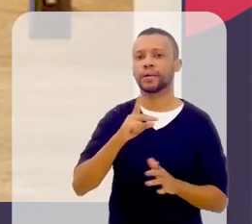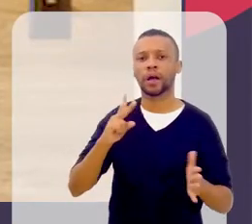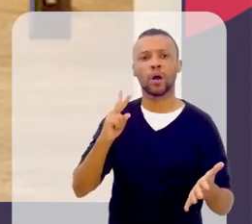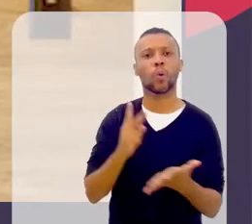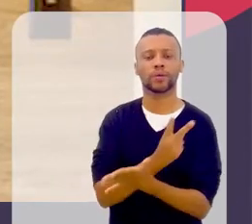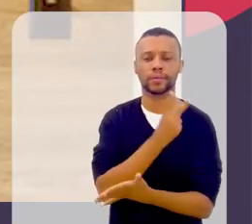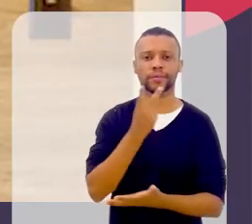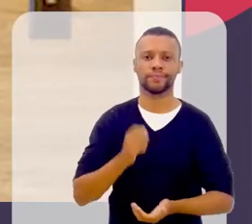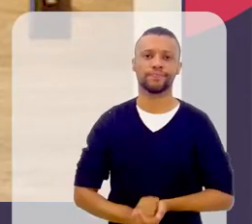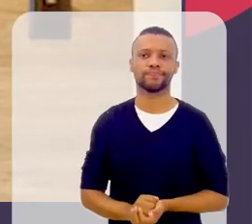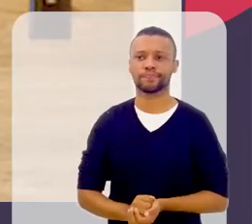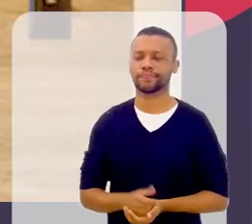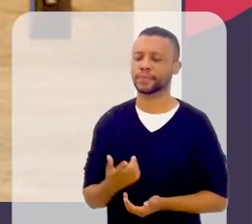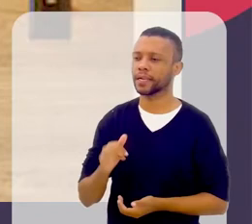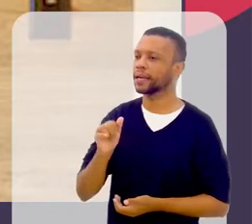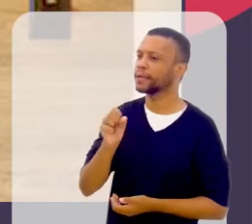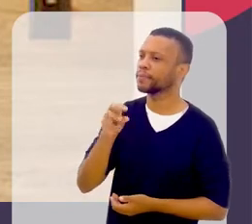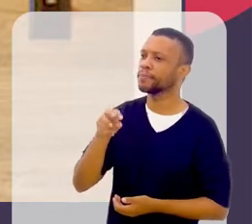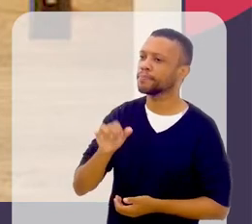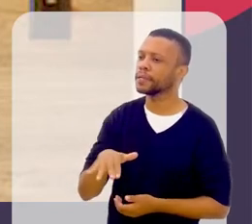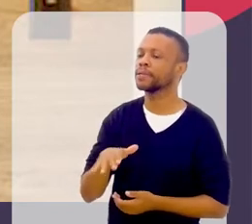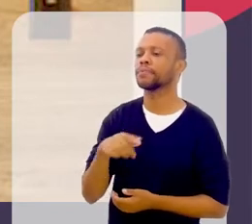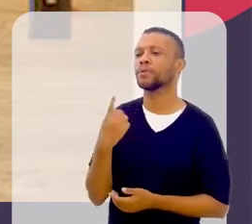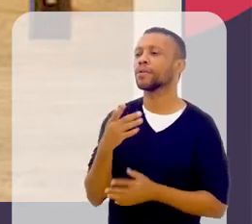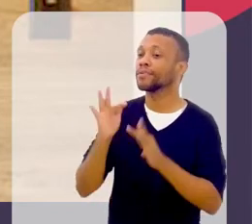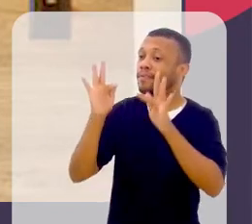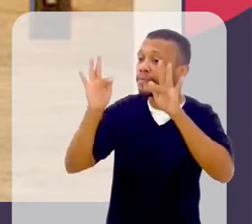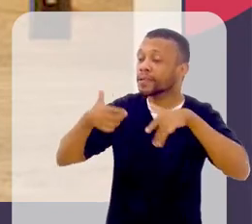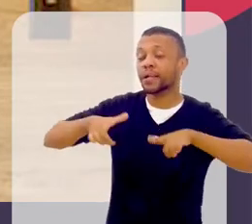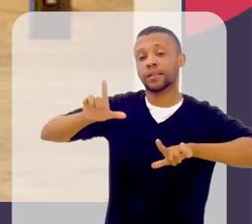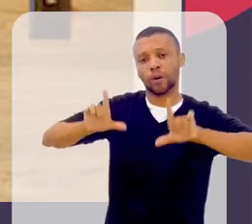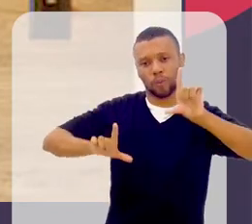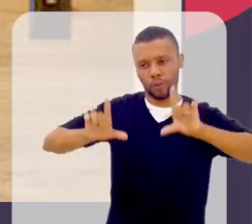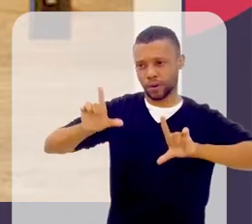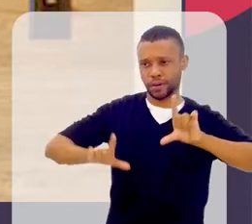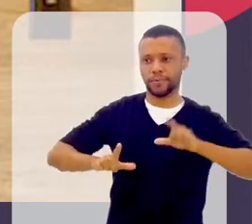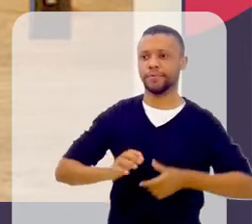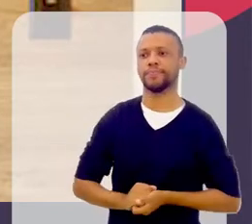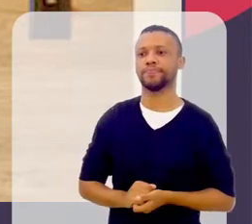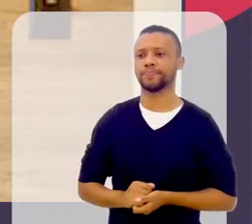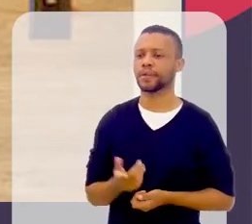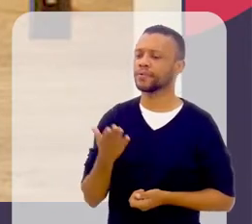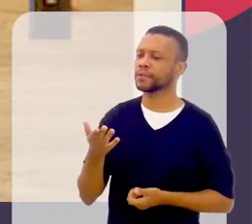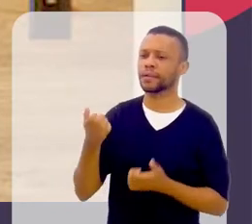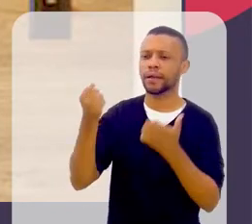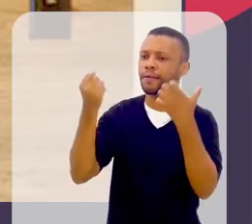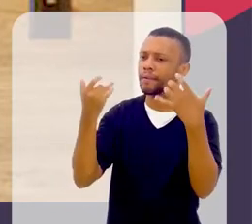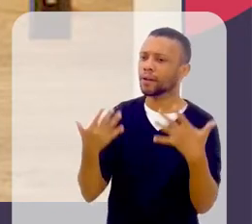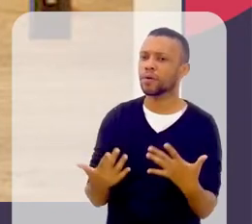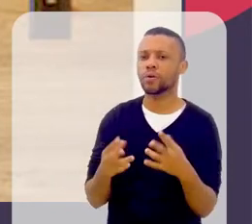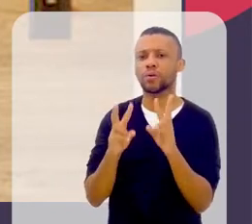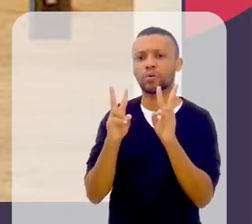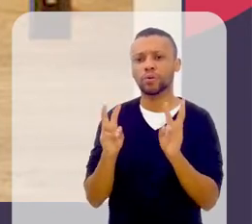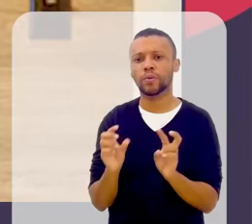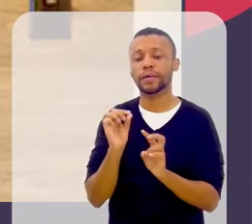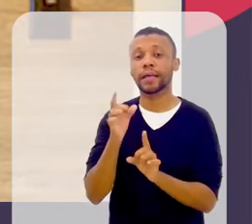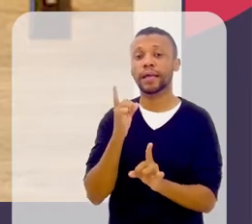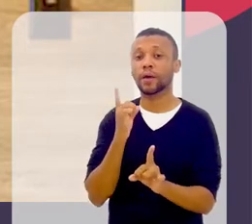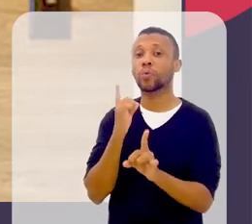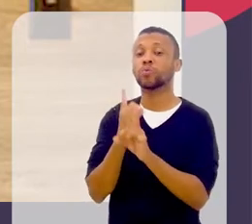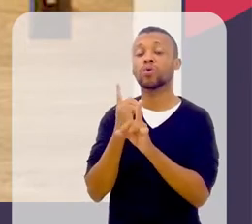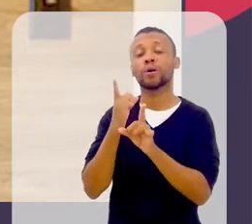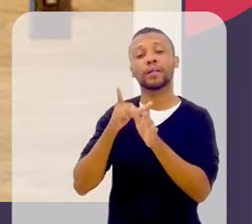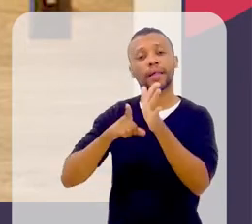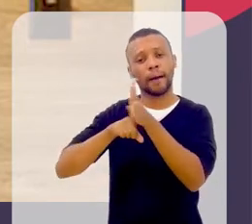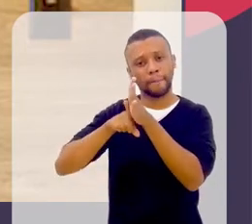torcer para que isso aconteça. Yasmin, para a gente terminar aqui o nosso programa, você falou